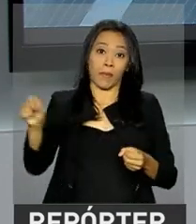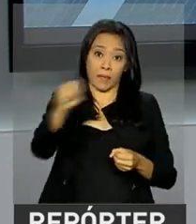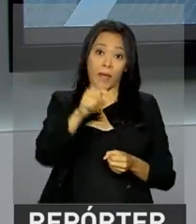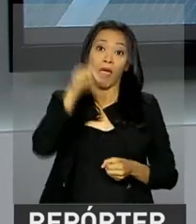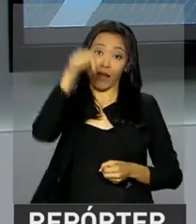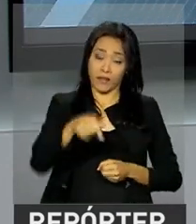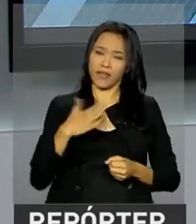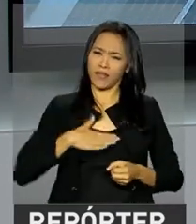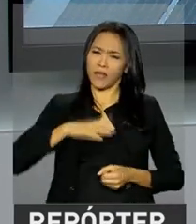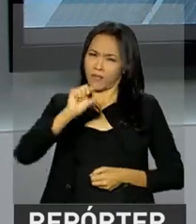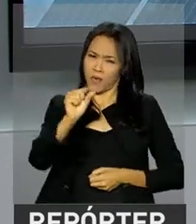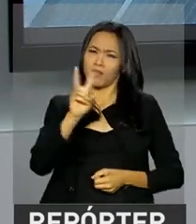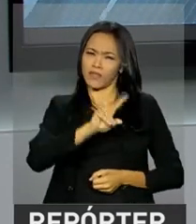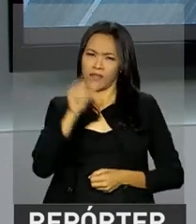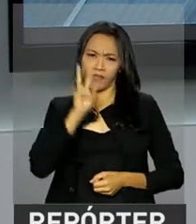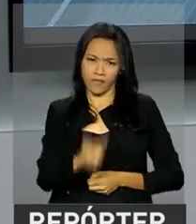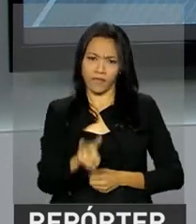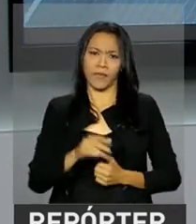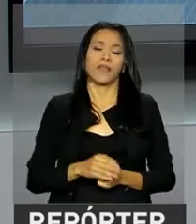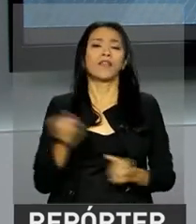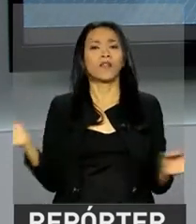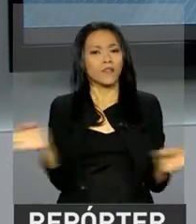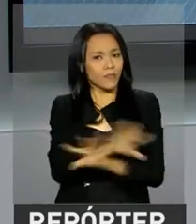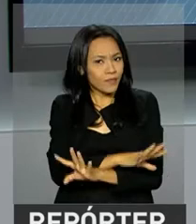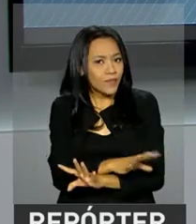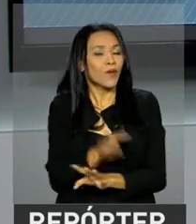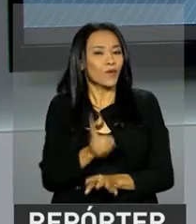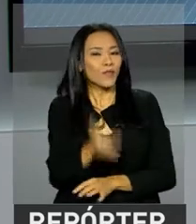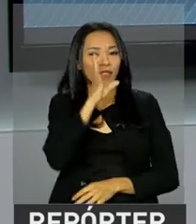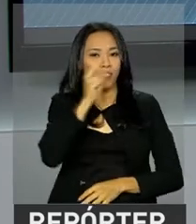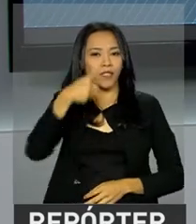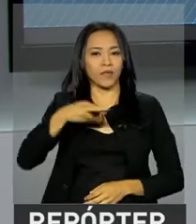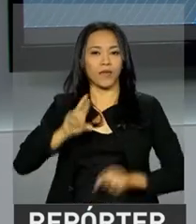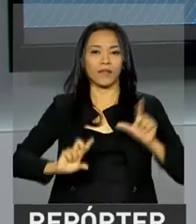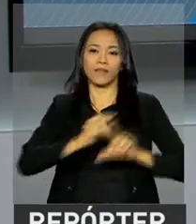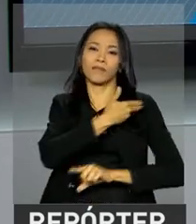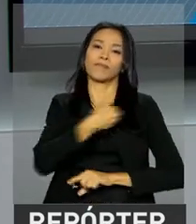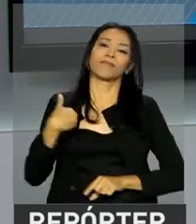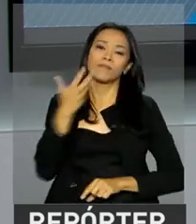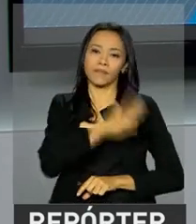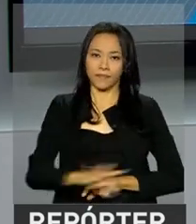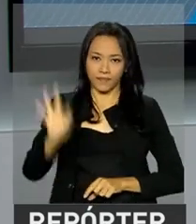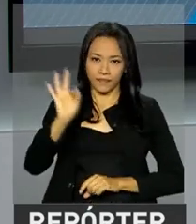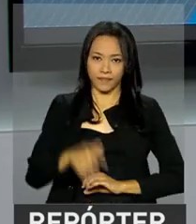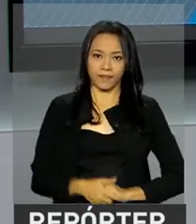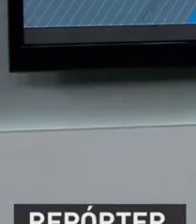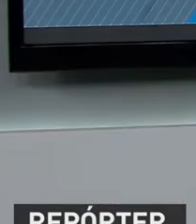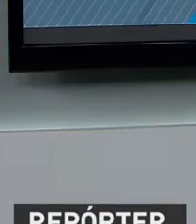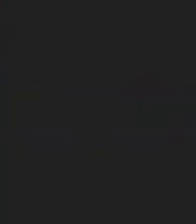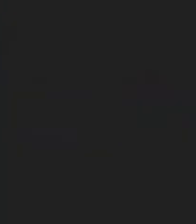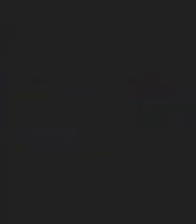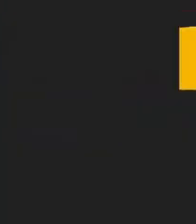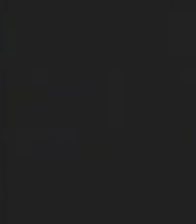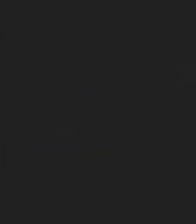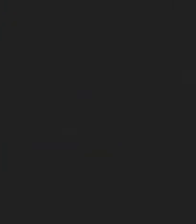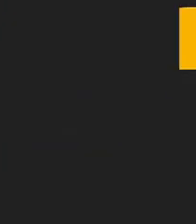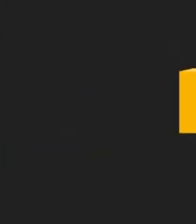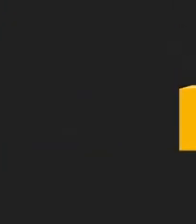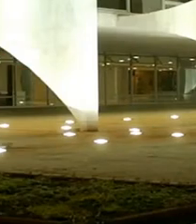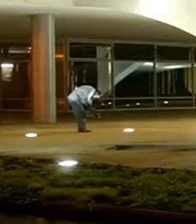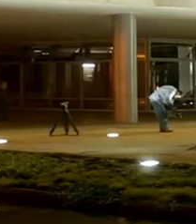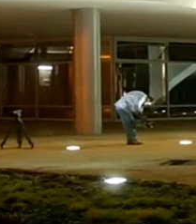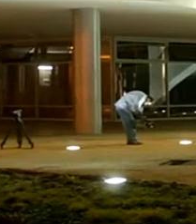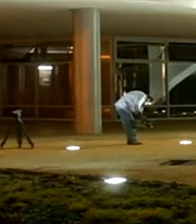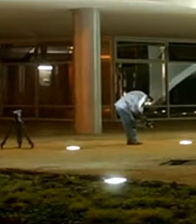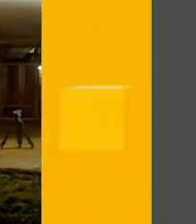na NBR essa transmissão. A gente fica por aqui. Continue na NBR, a TV do Governo Federal.